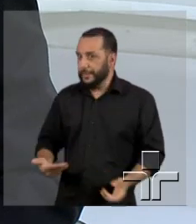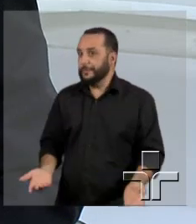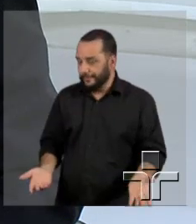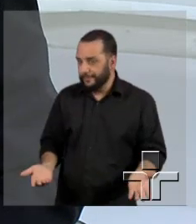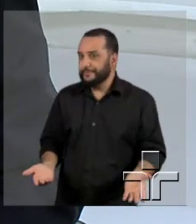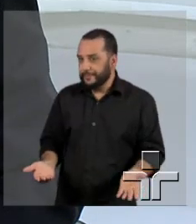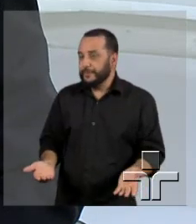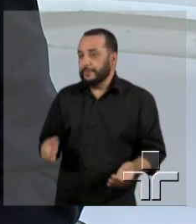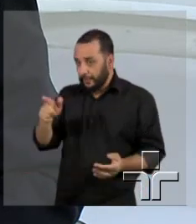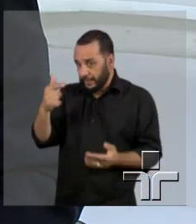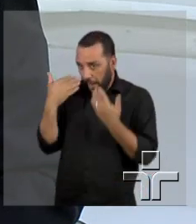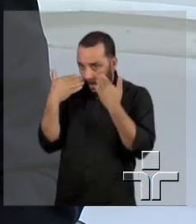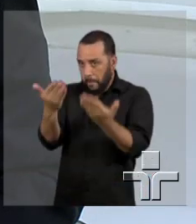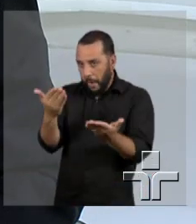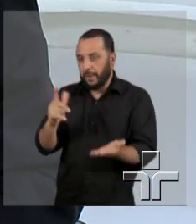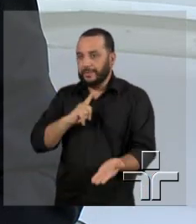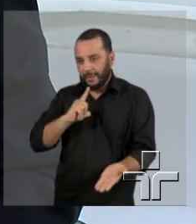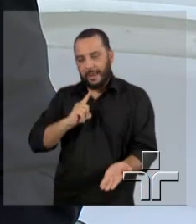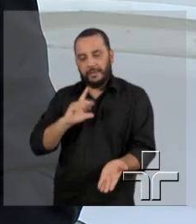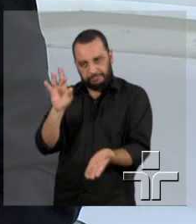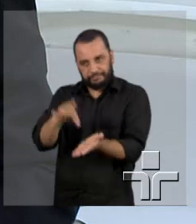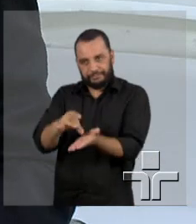você se expõe, né, naturalmente.